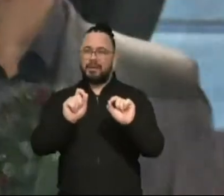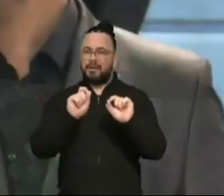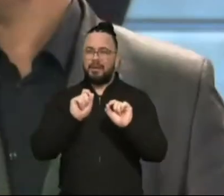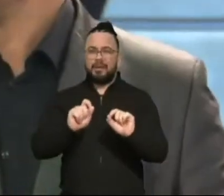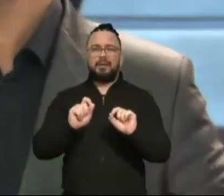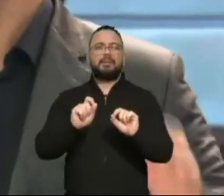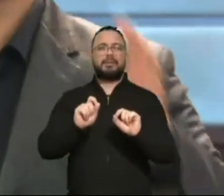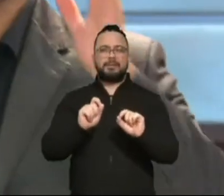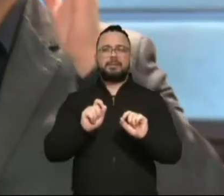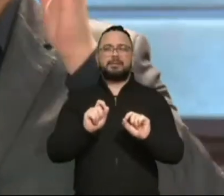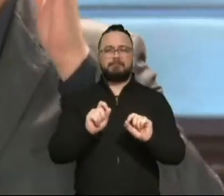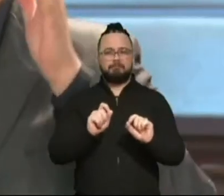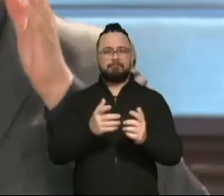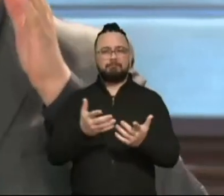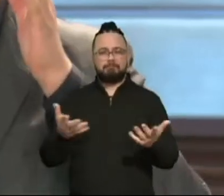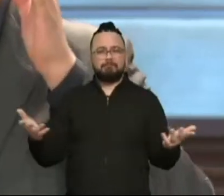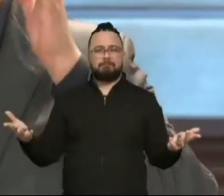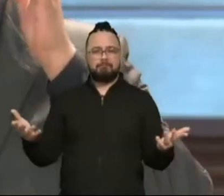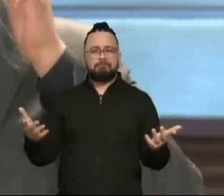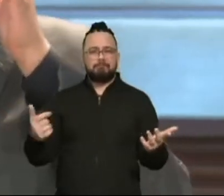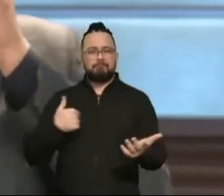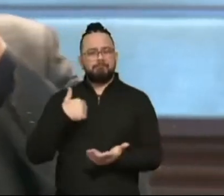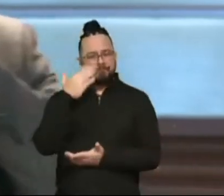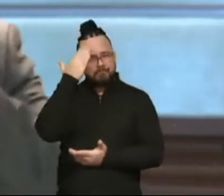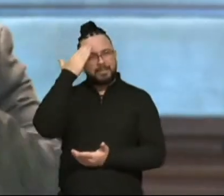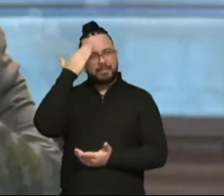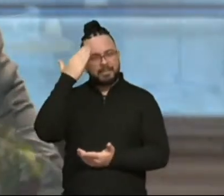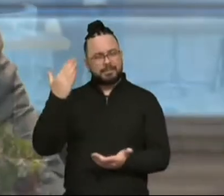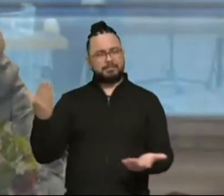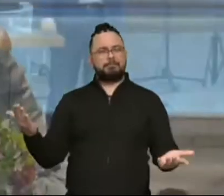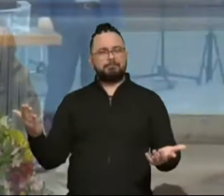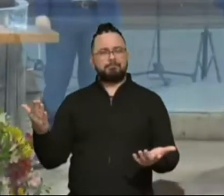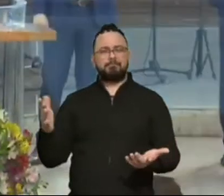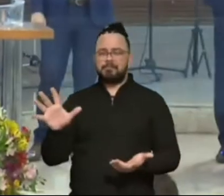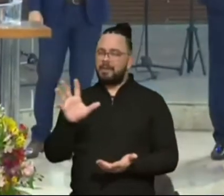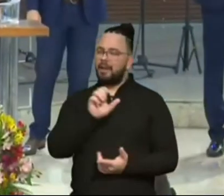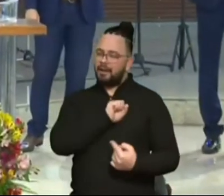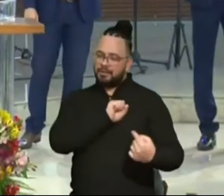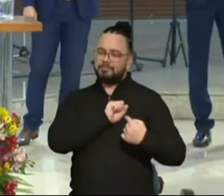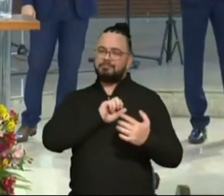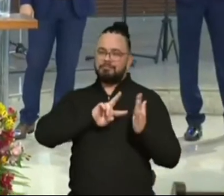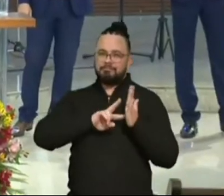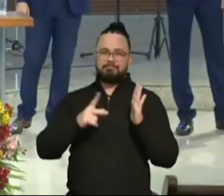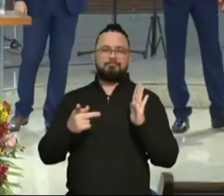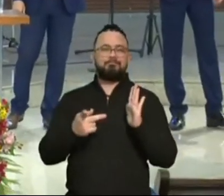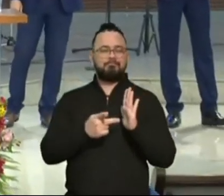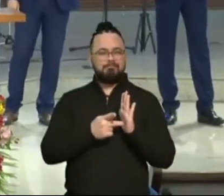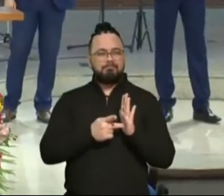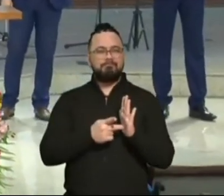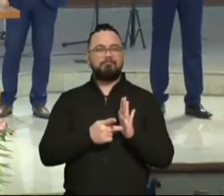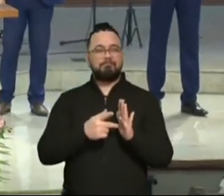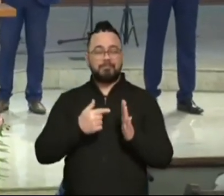morrer, ó, sim, eu sei que amor é esse.